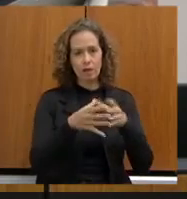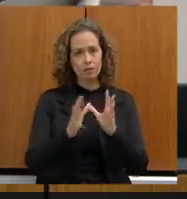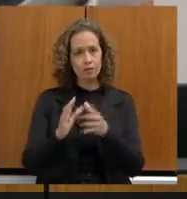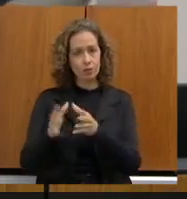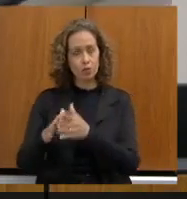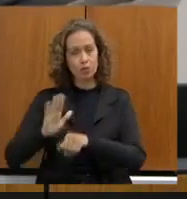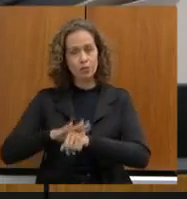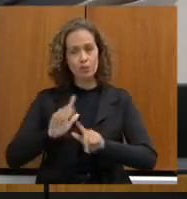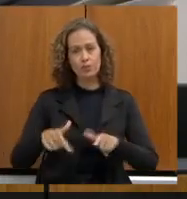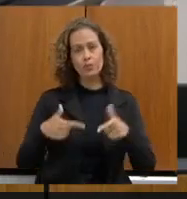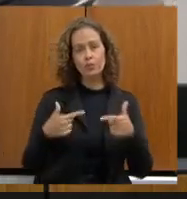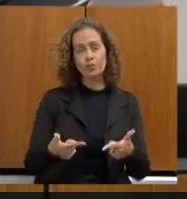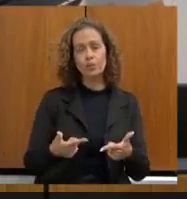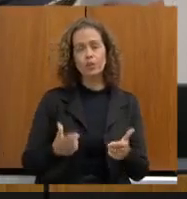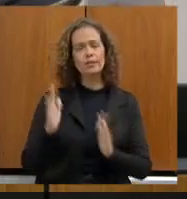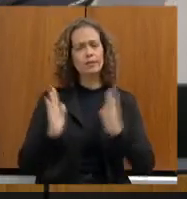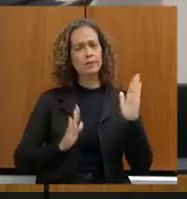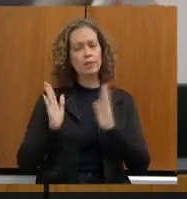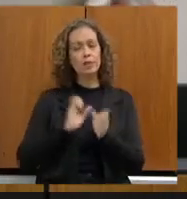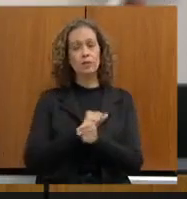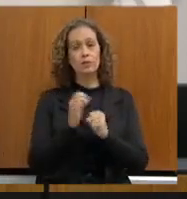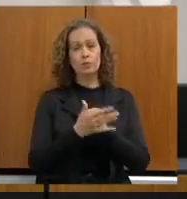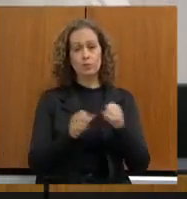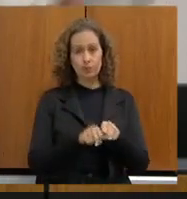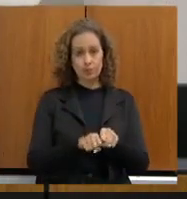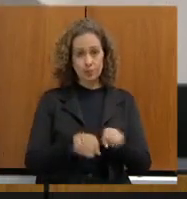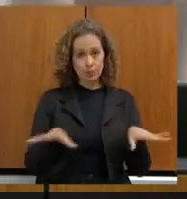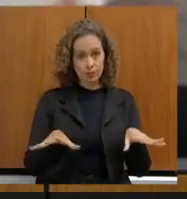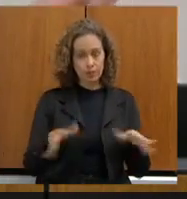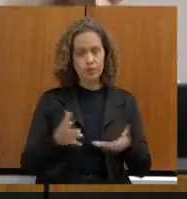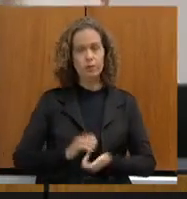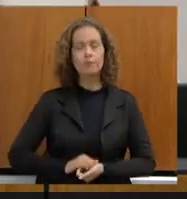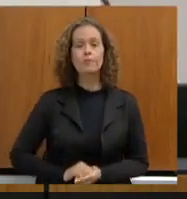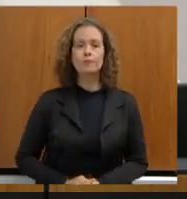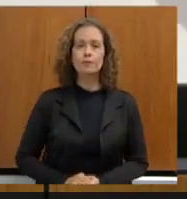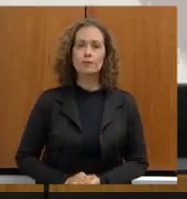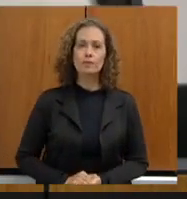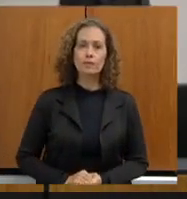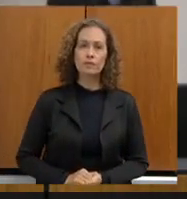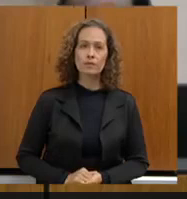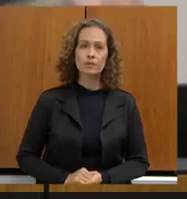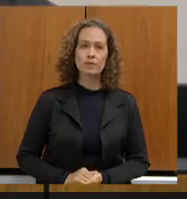adotadas para o enfrentamento da poderia do covid-19 e seus impactos